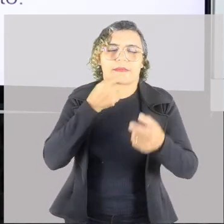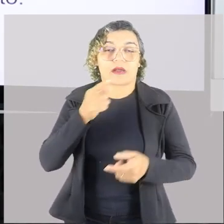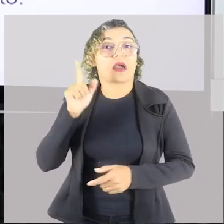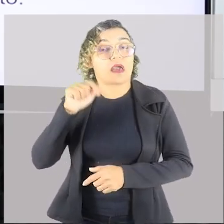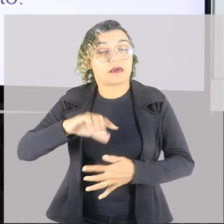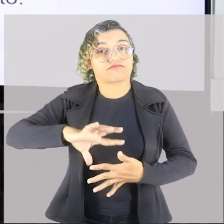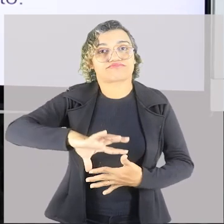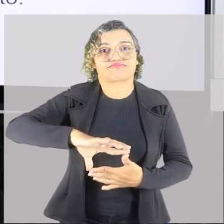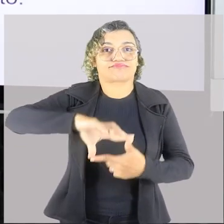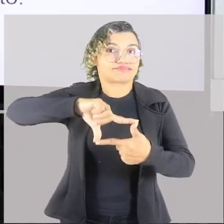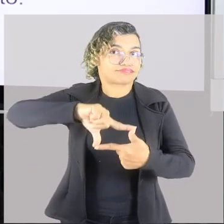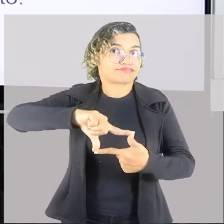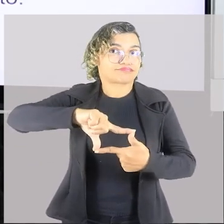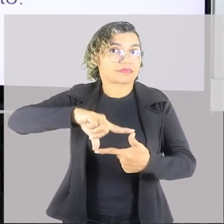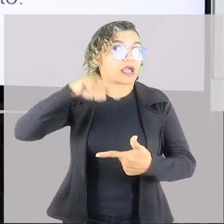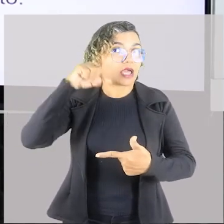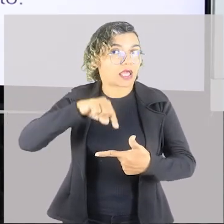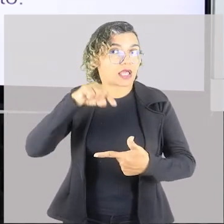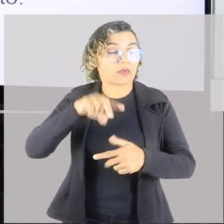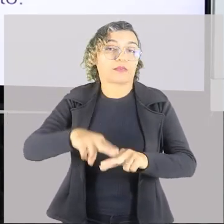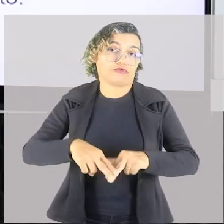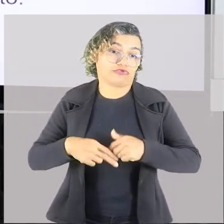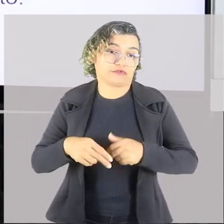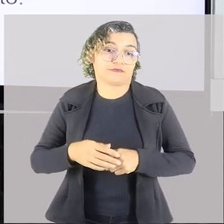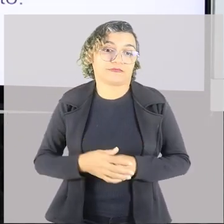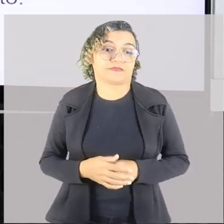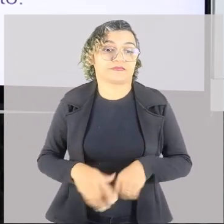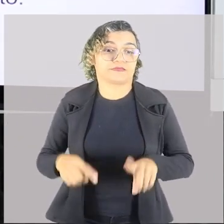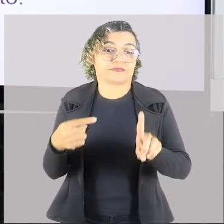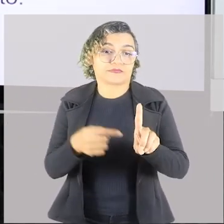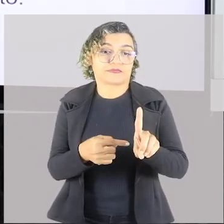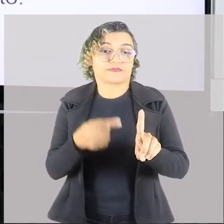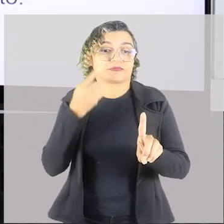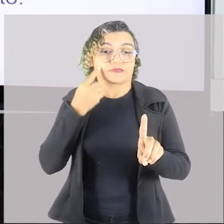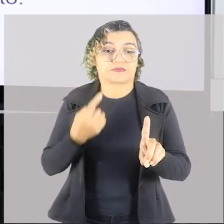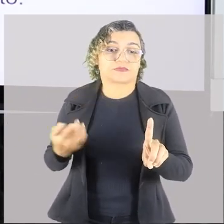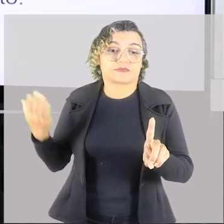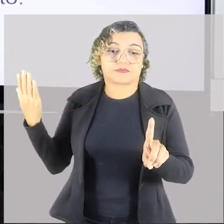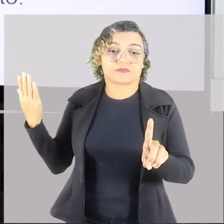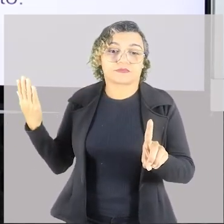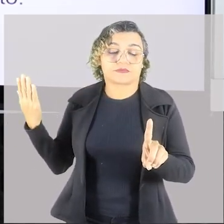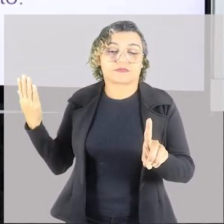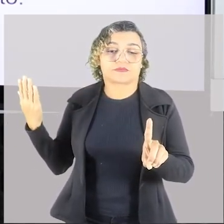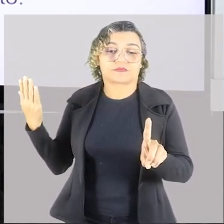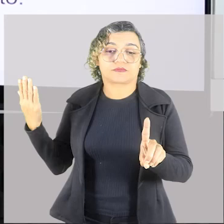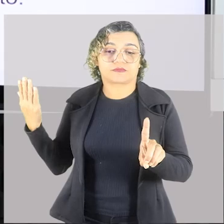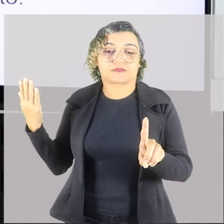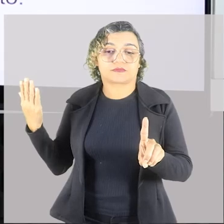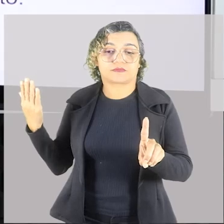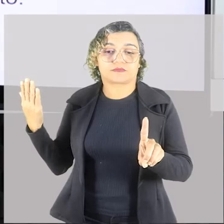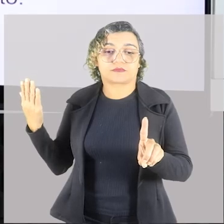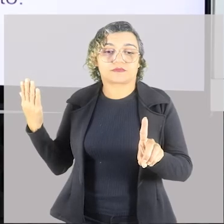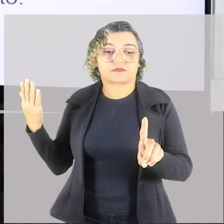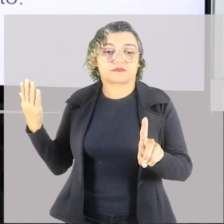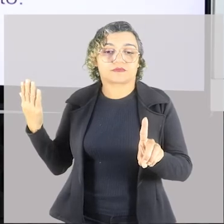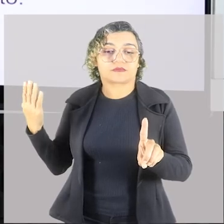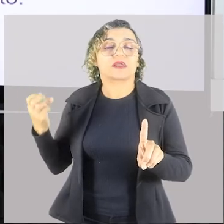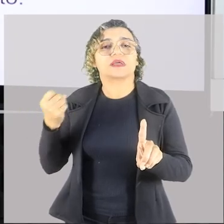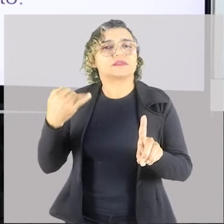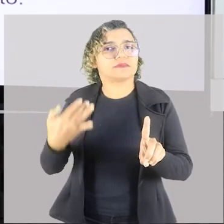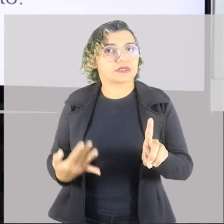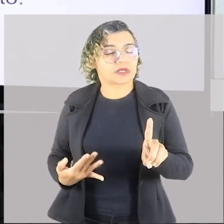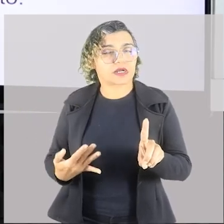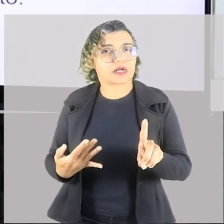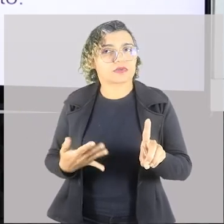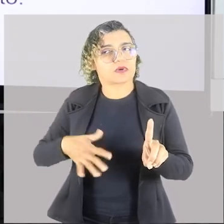do etnocentrismo. Ele é a causa. Letra D. Comportamento hostil em zonas de conflito. A gente está falando aqui de zona de